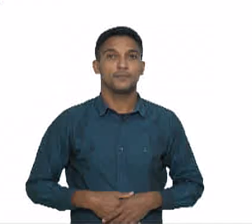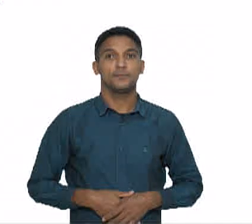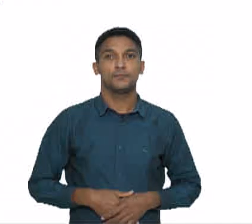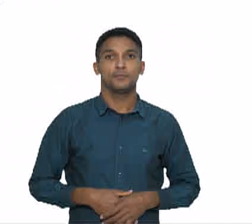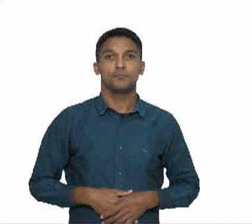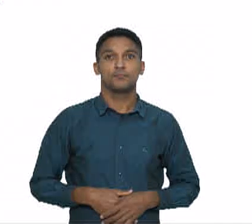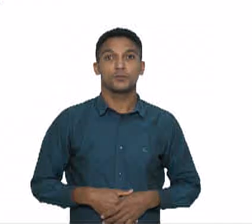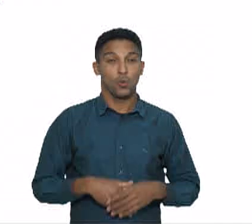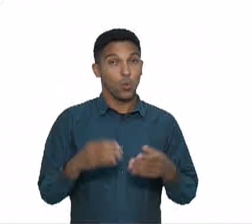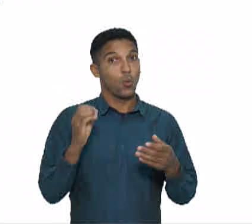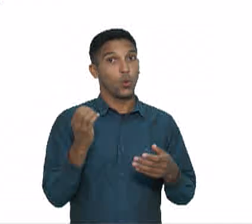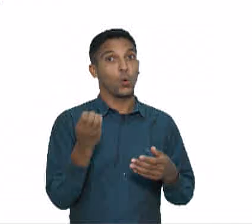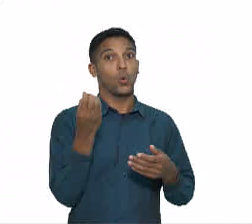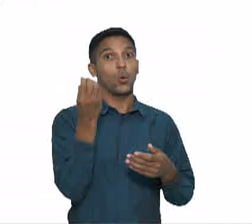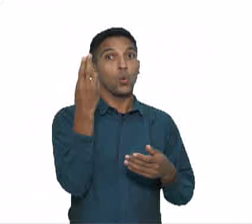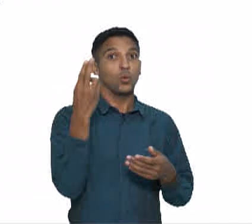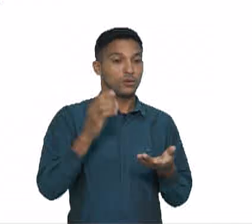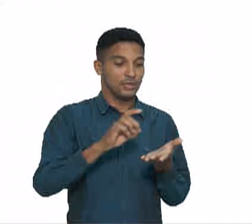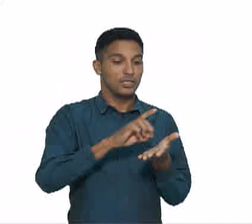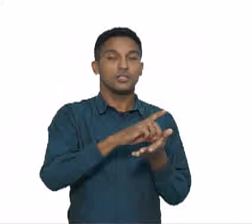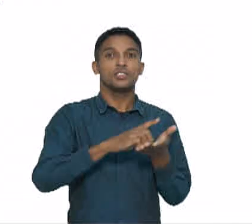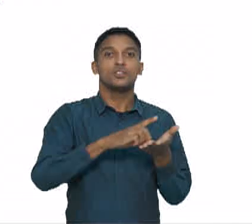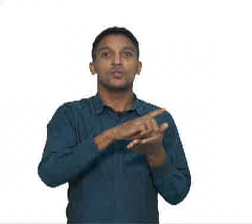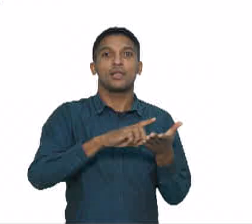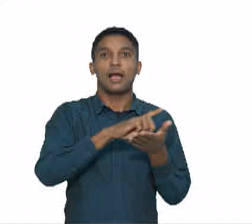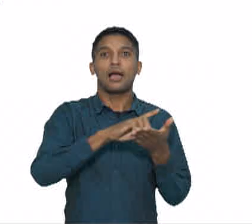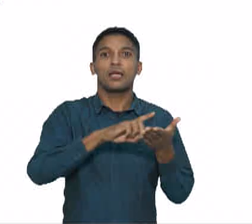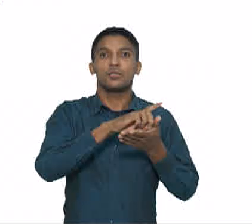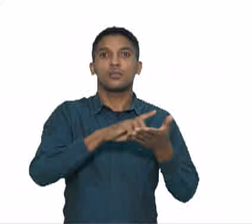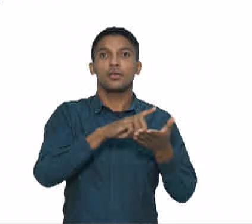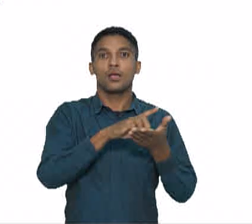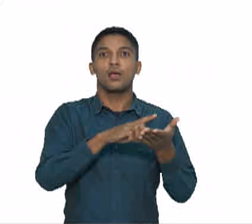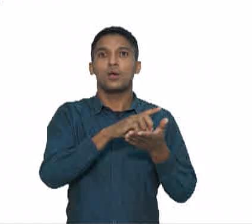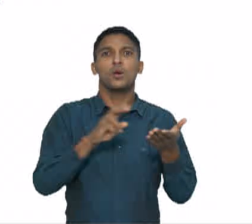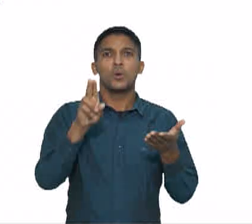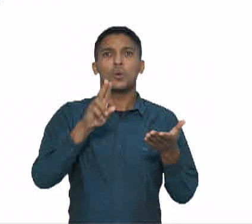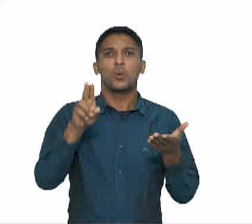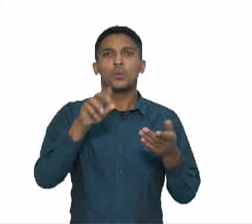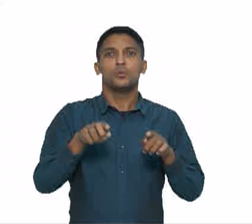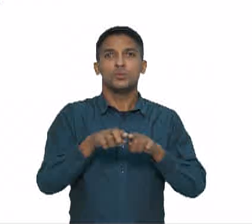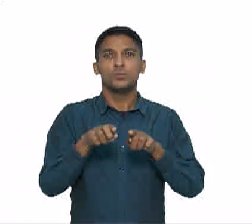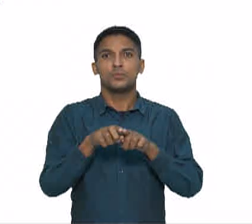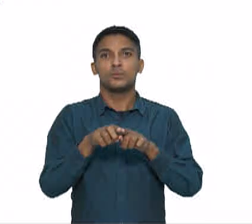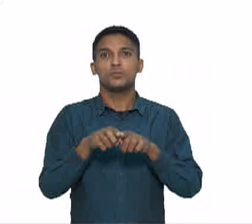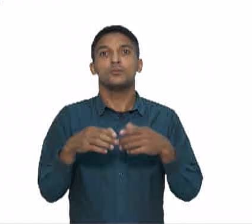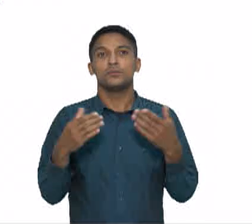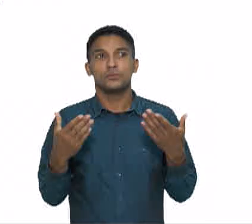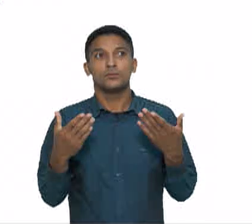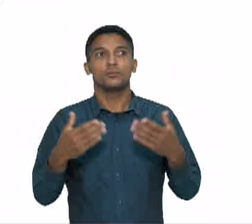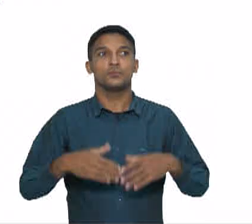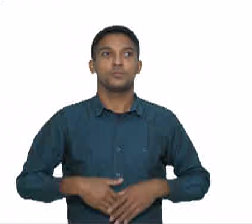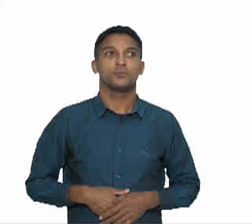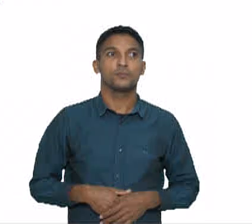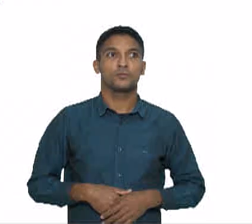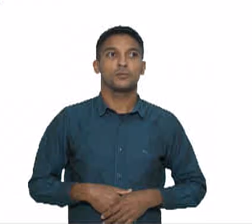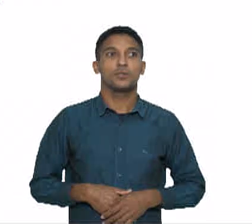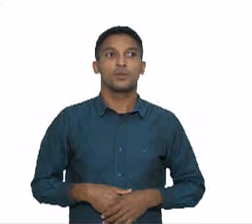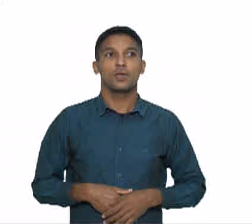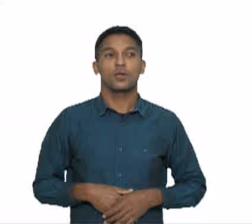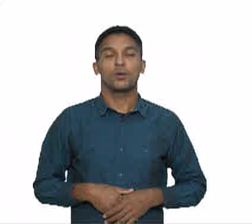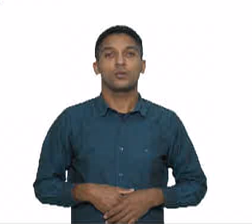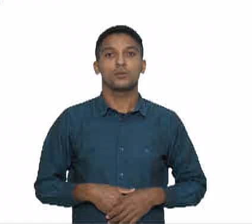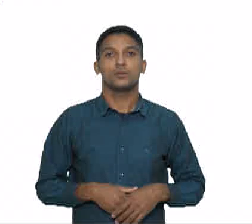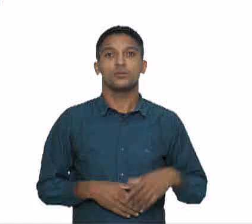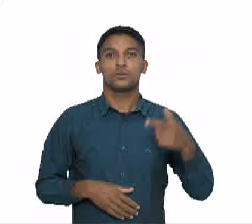los dicionários. Ok? 2. Carlos va de viaje a Montevideo, opta por incluir em sua